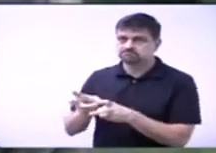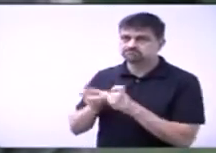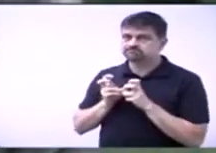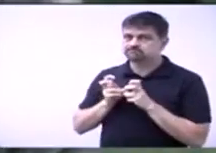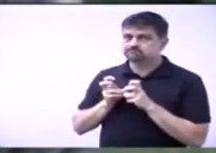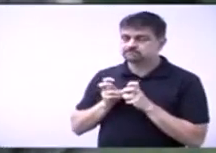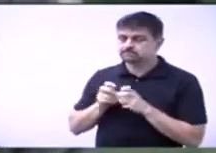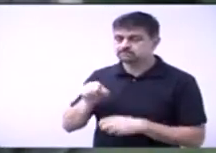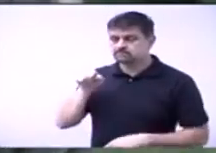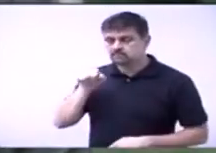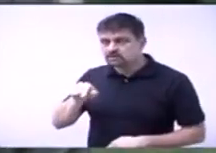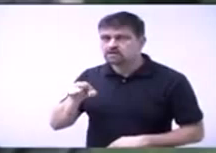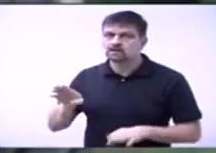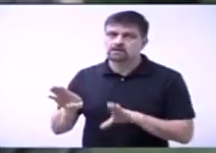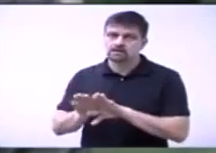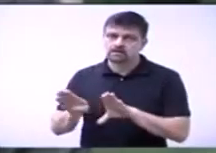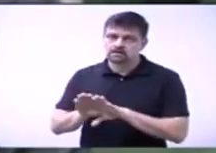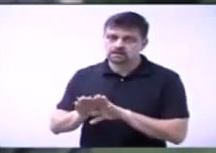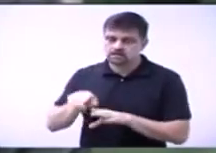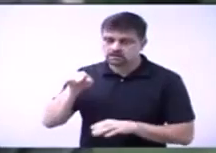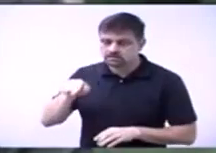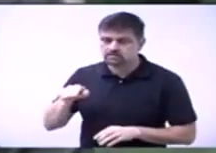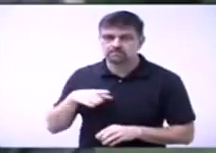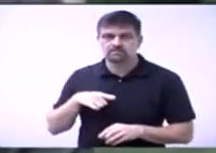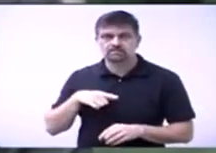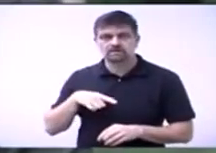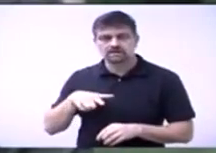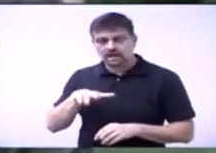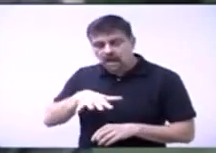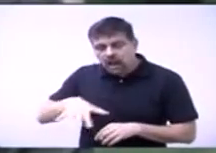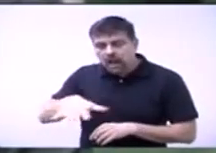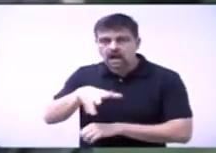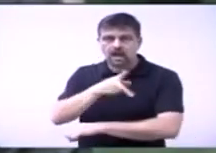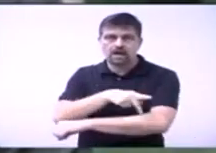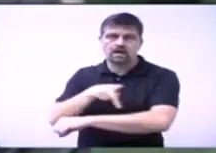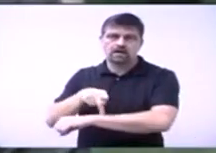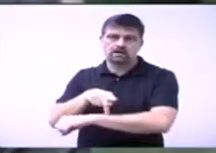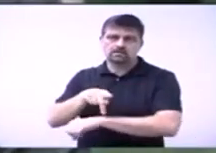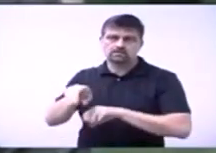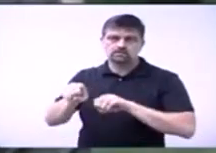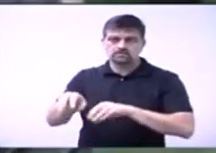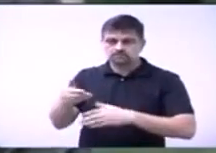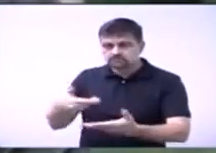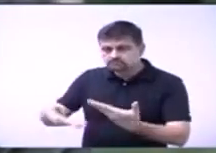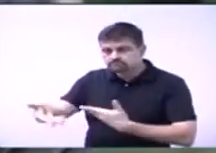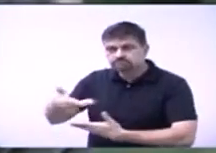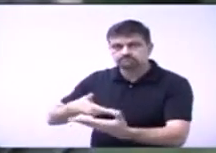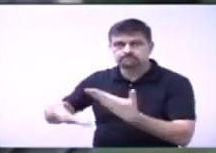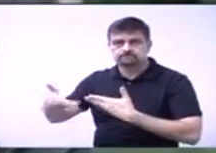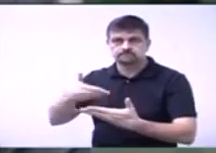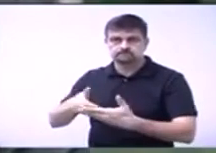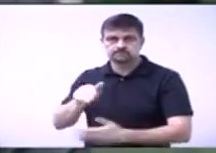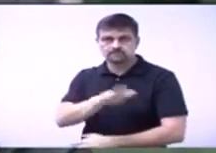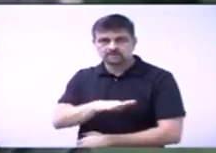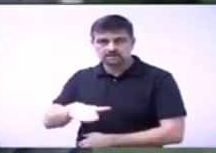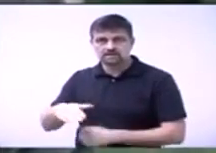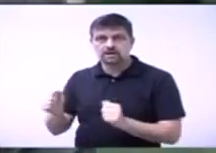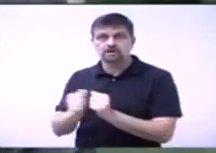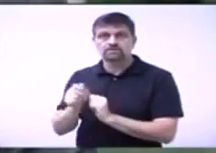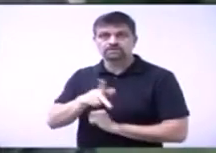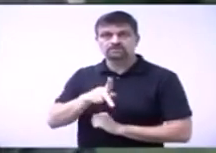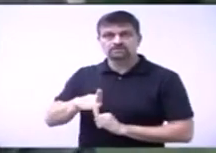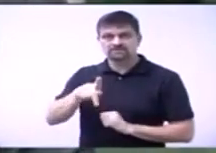um fator educativo, pedagógico, de sociabilização daquelas crianças.